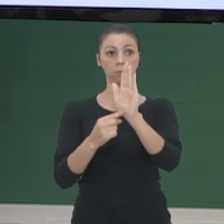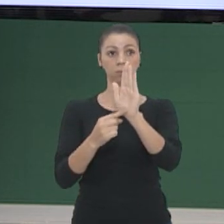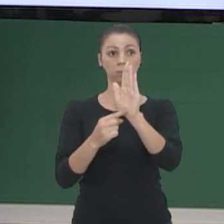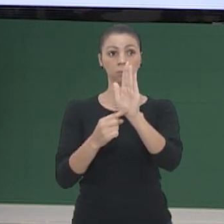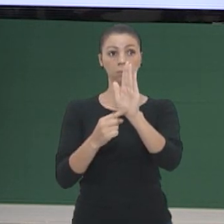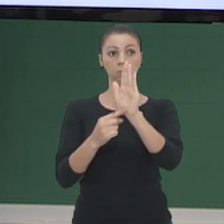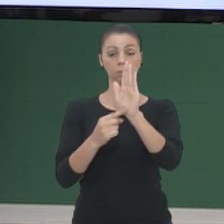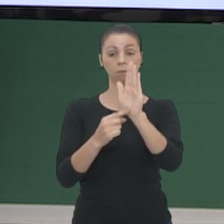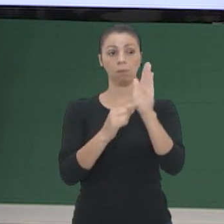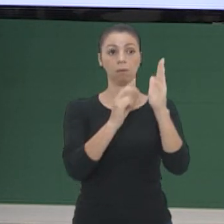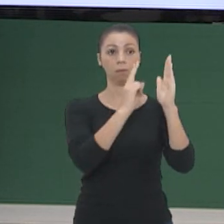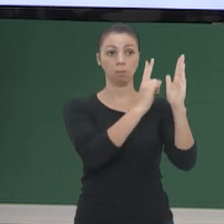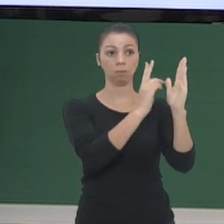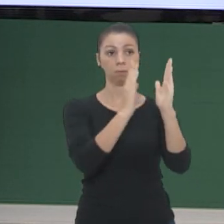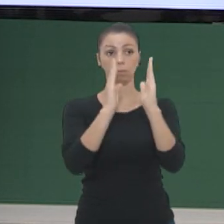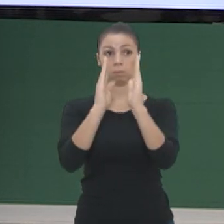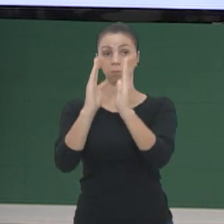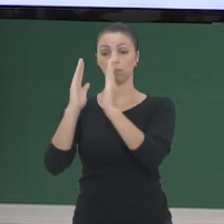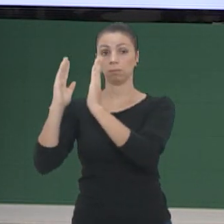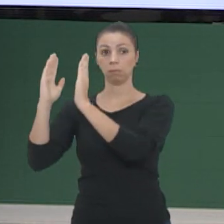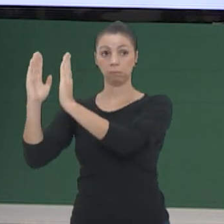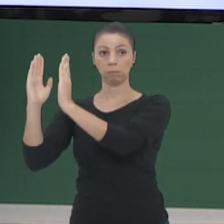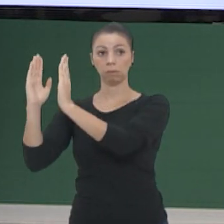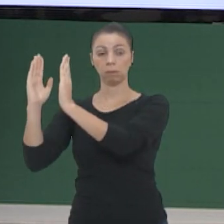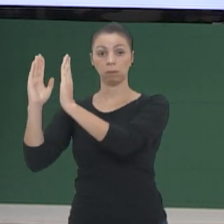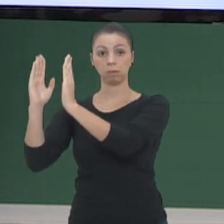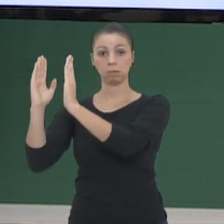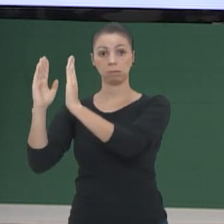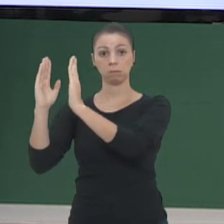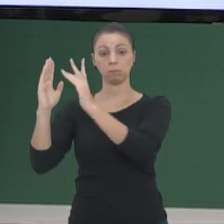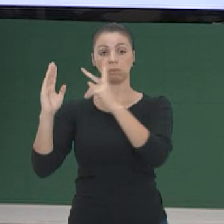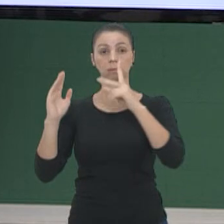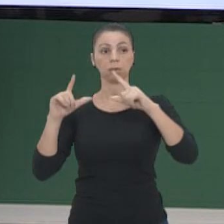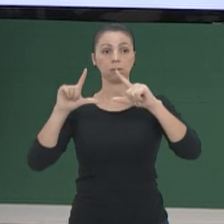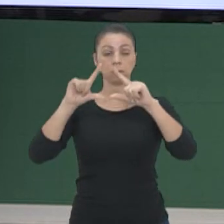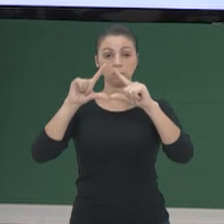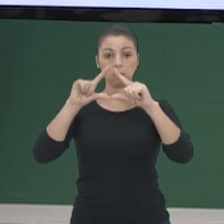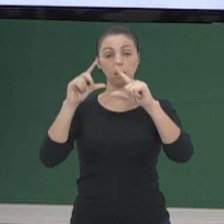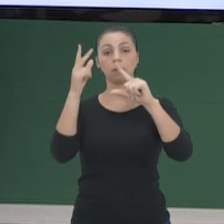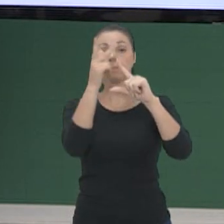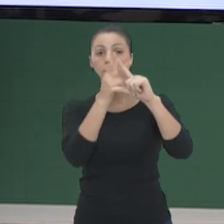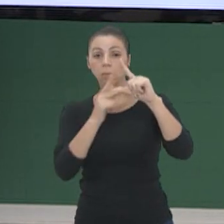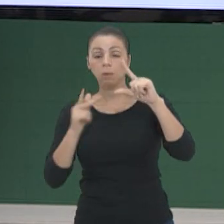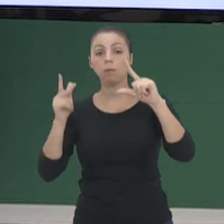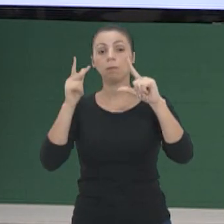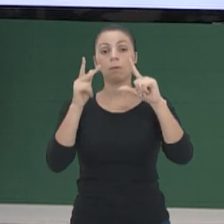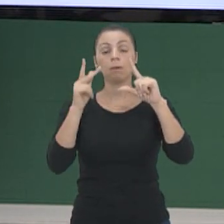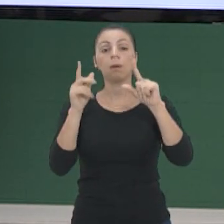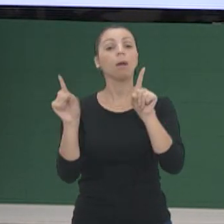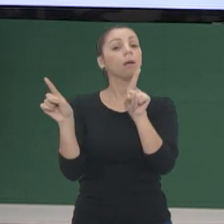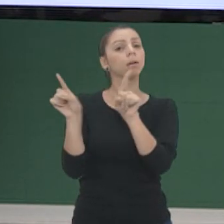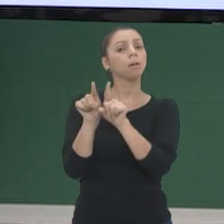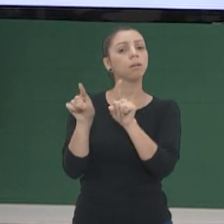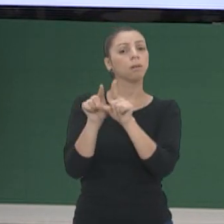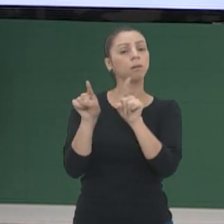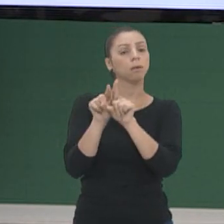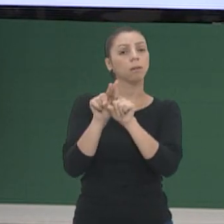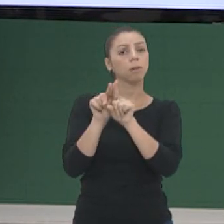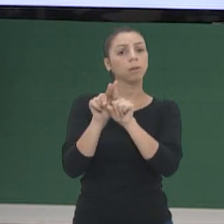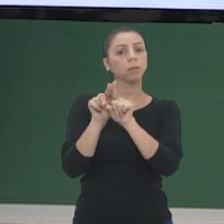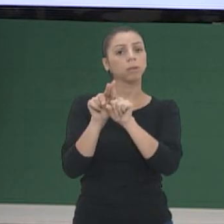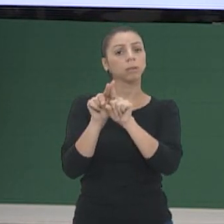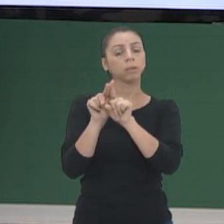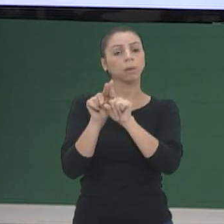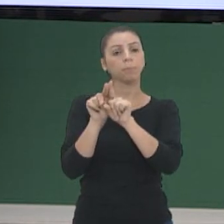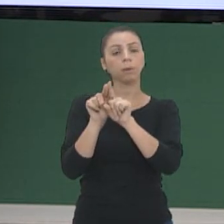equilátero, o triângulo isósceles e o triângulo escaleno. Eu falei para vocês quanto ao tamanho